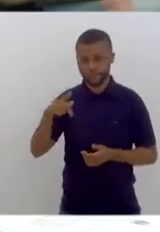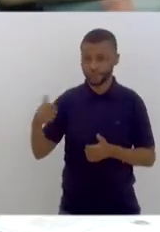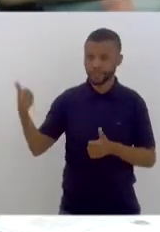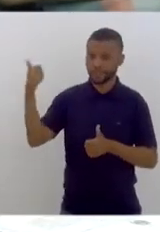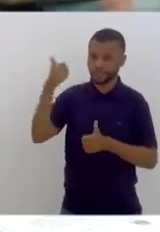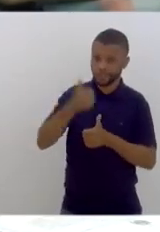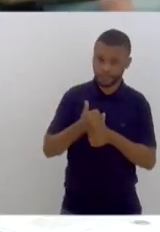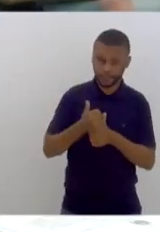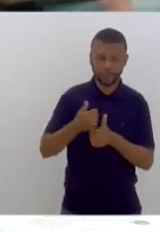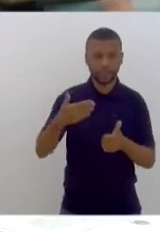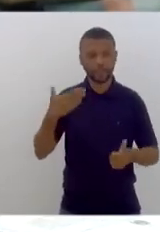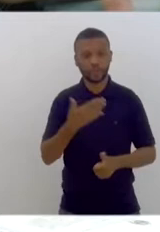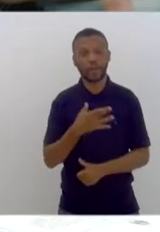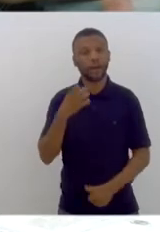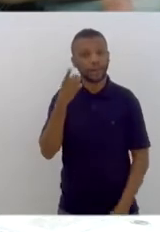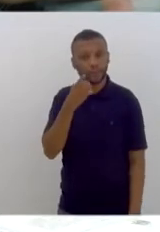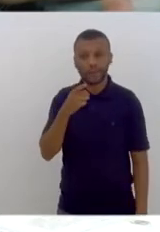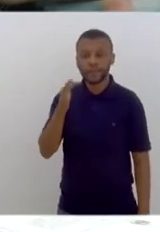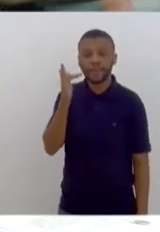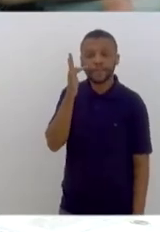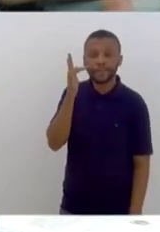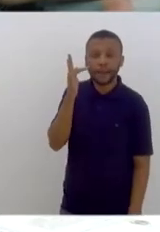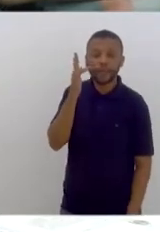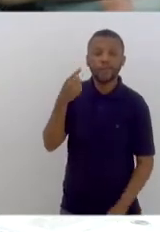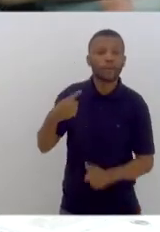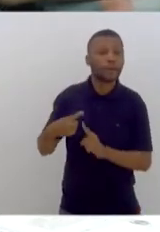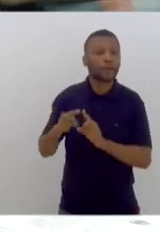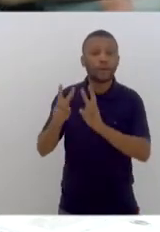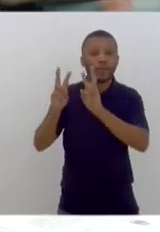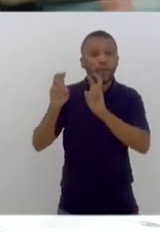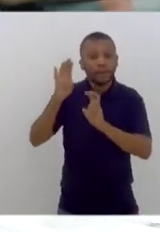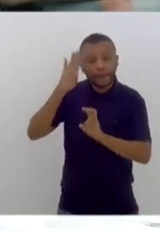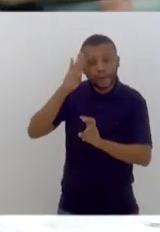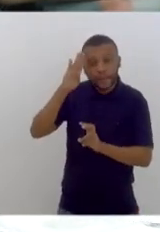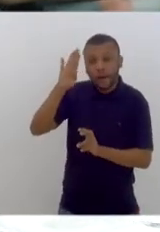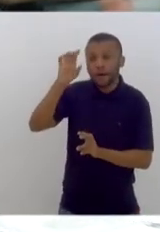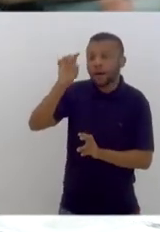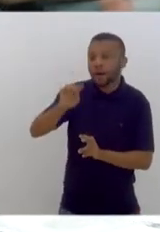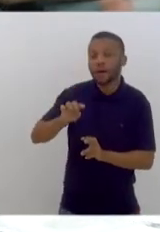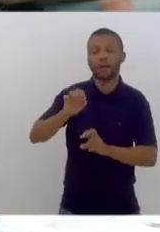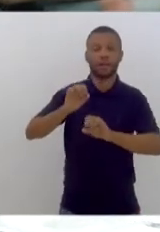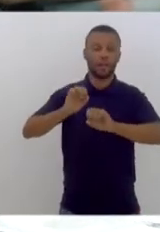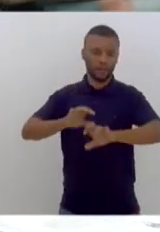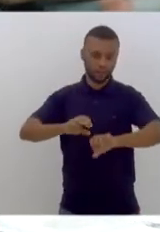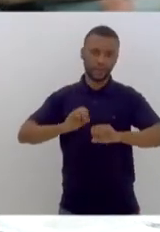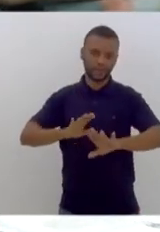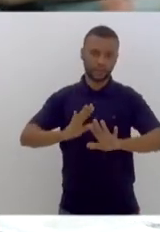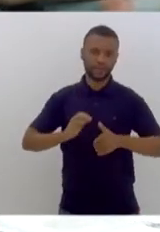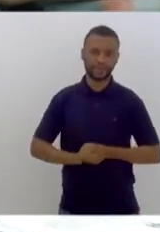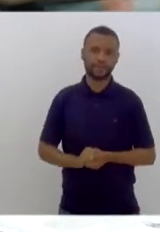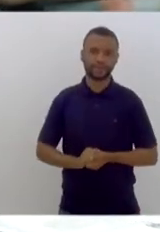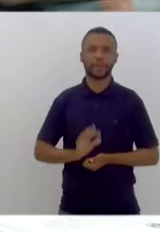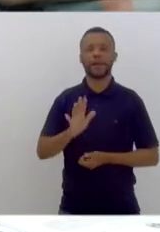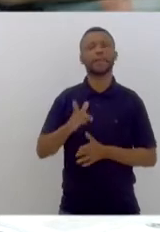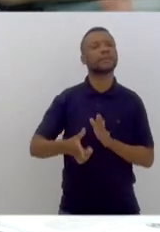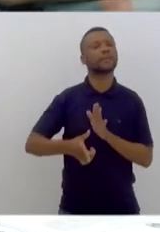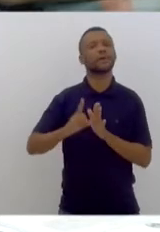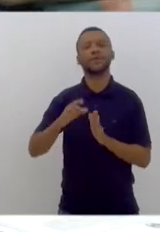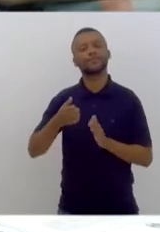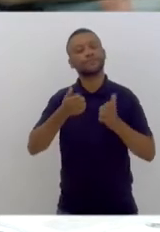Serafini, né, porque o tema maior é educação. Antes dizendo, doutora